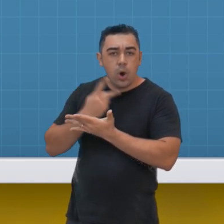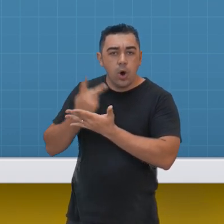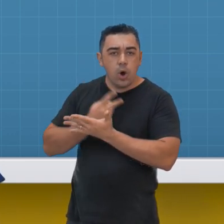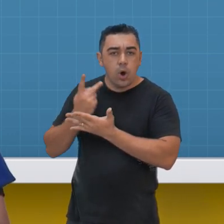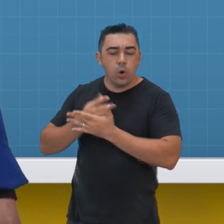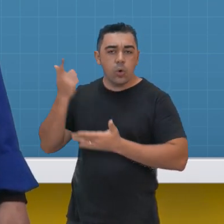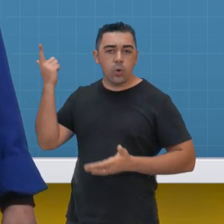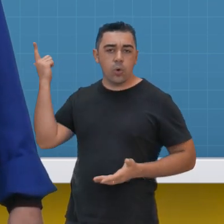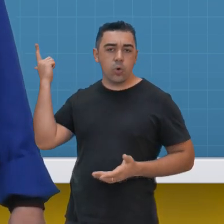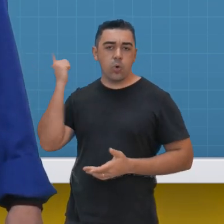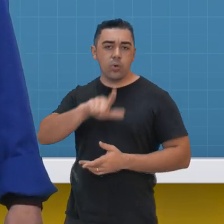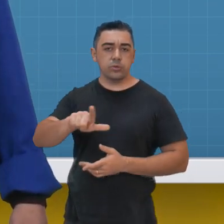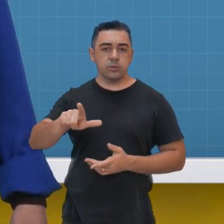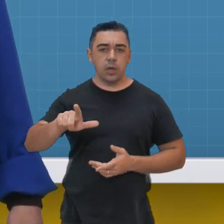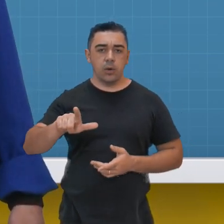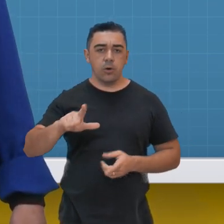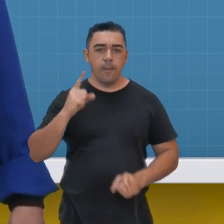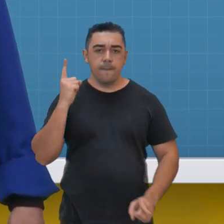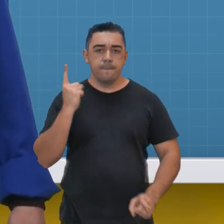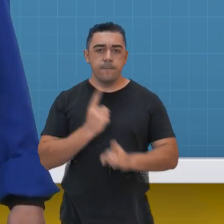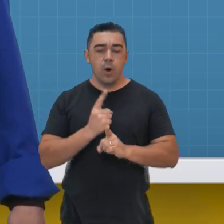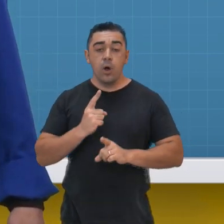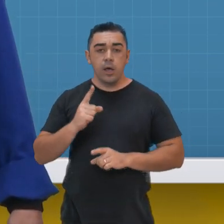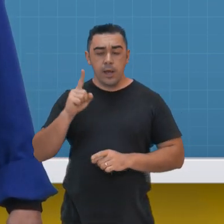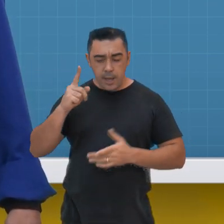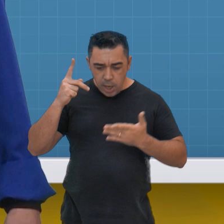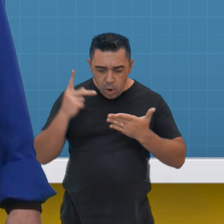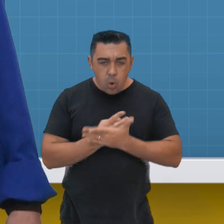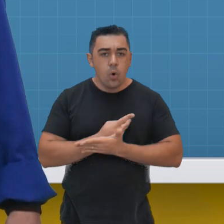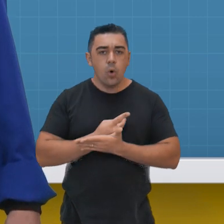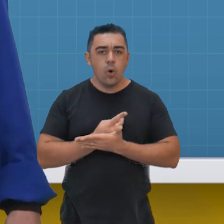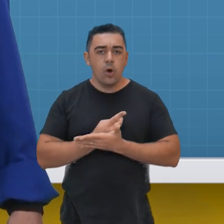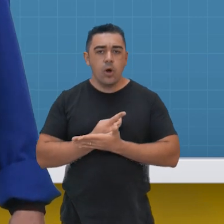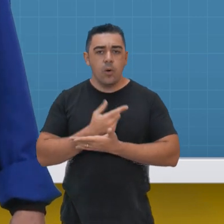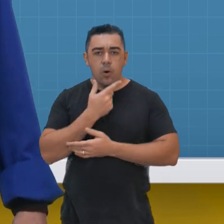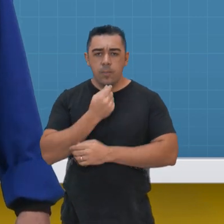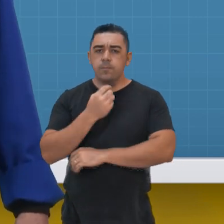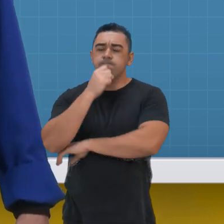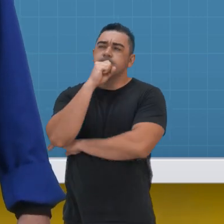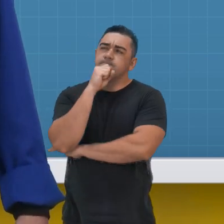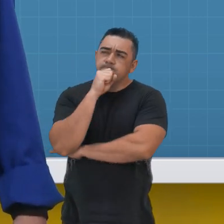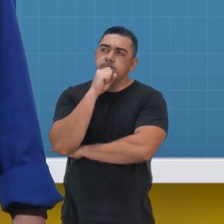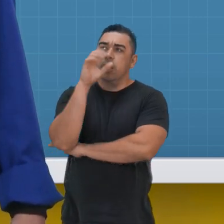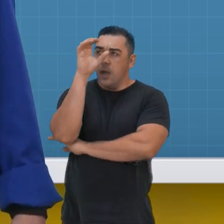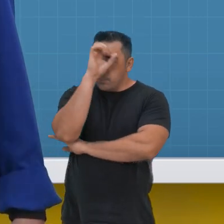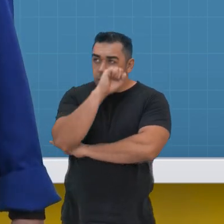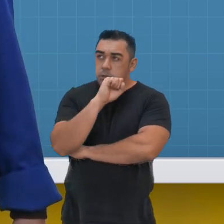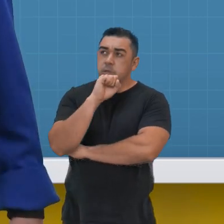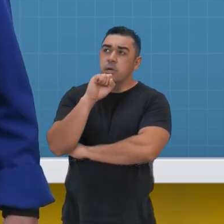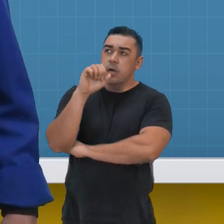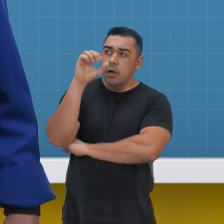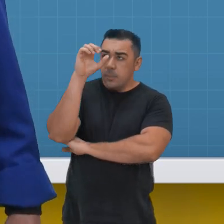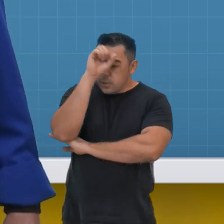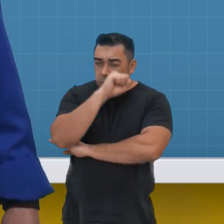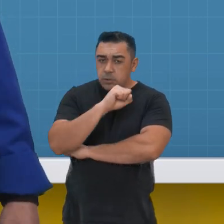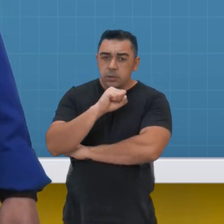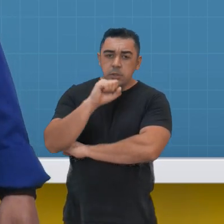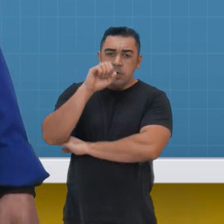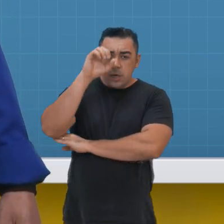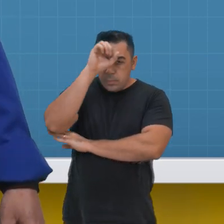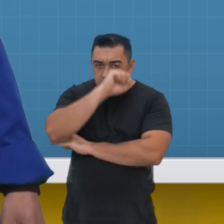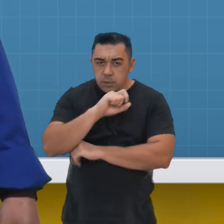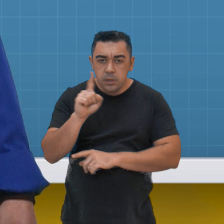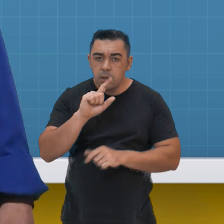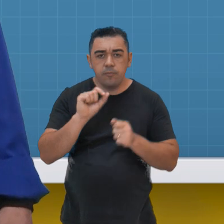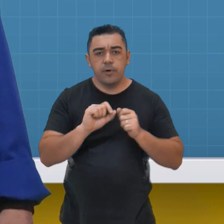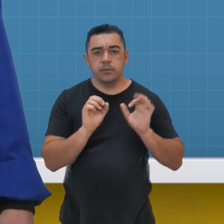muito e acertou. E cada vez que ele errava, ele dizia o seguinte: eu aprendi mais uma forma